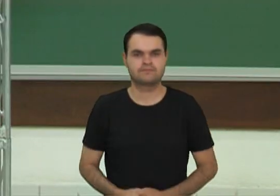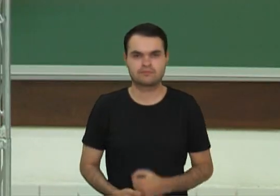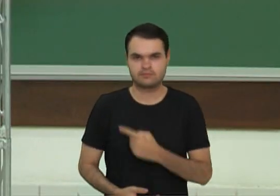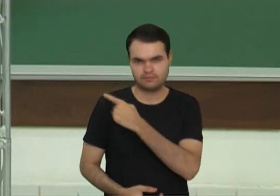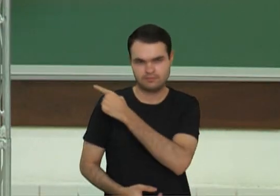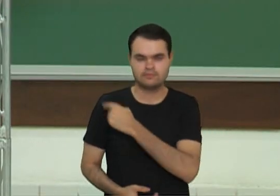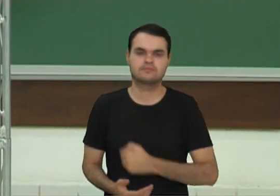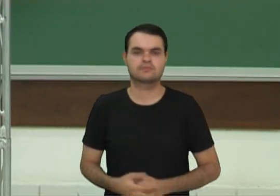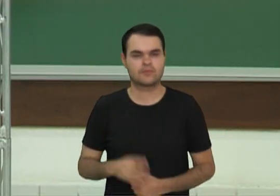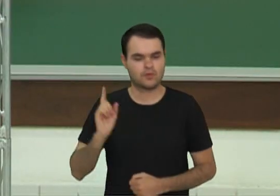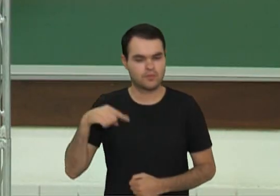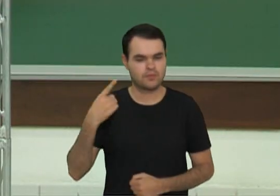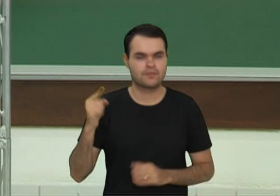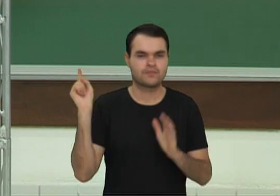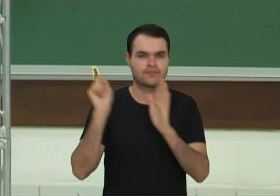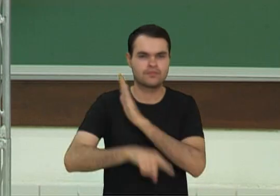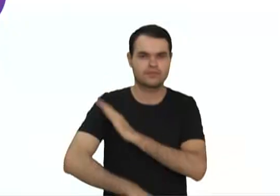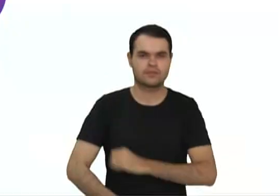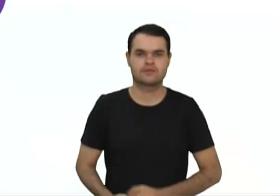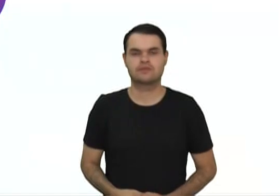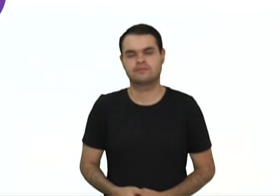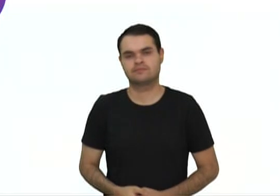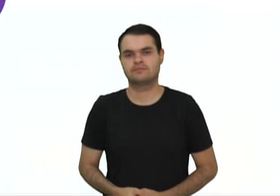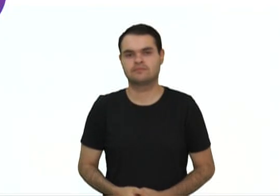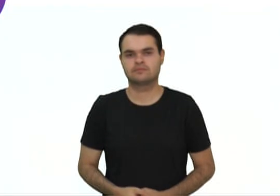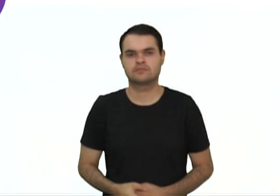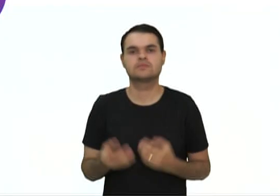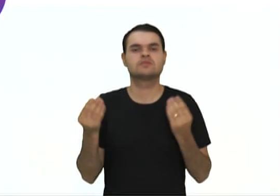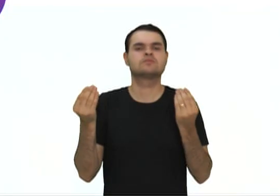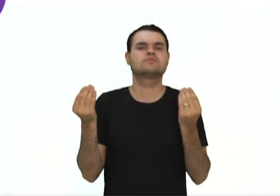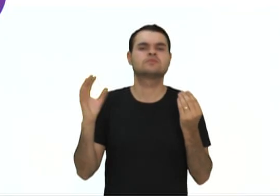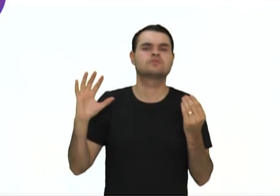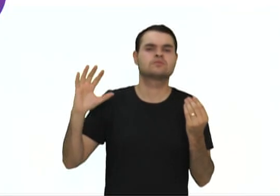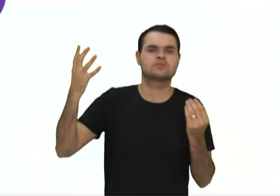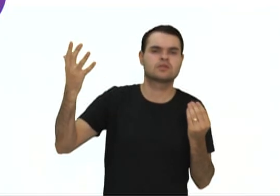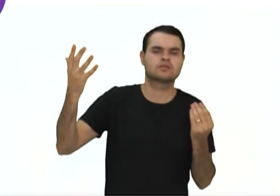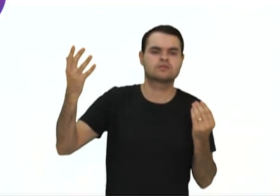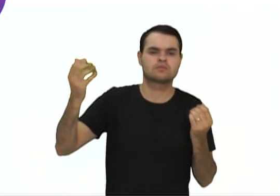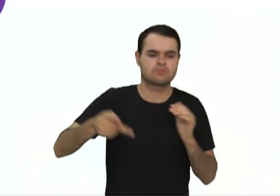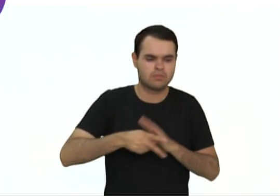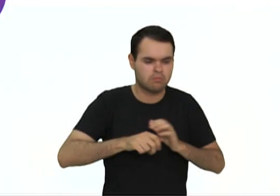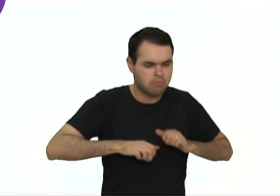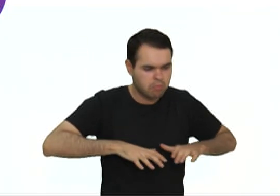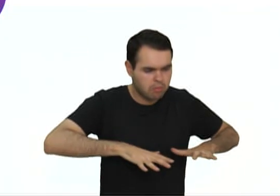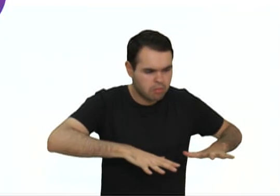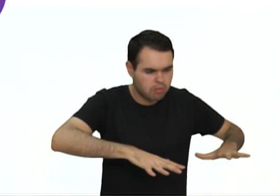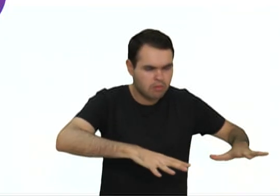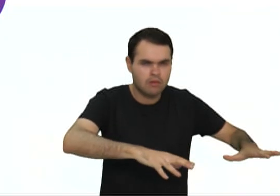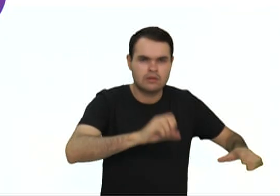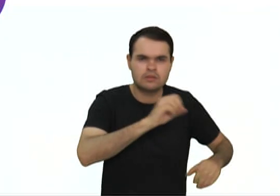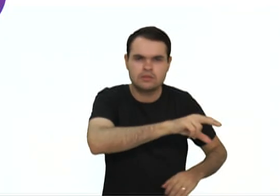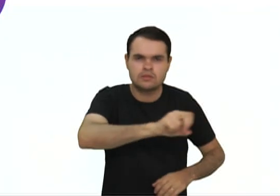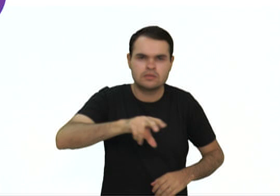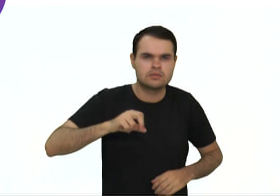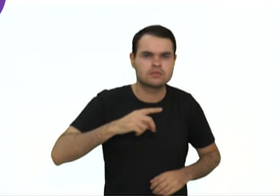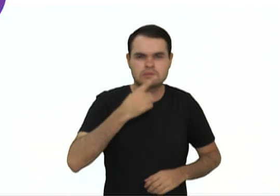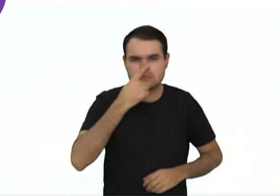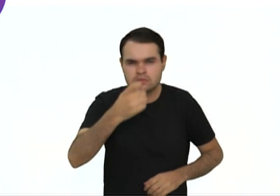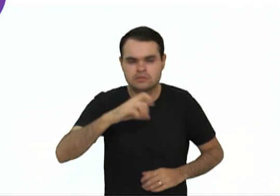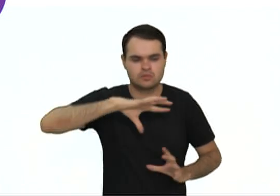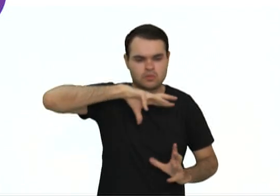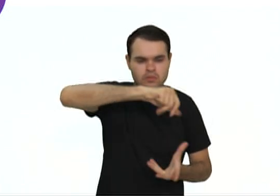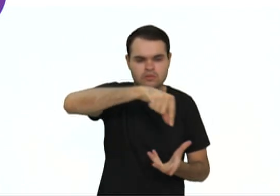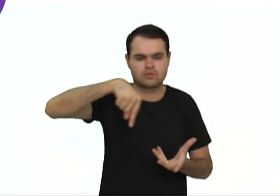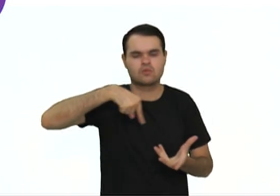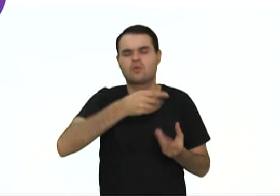tela também a nossa próxima pergunta, olha lá, ó, como ocorre a contaminação e a poluição das águas em nosso planeta? Você também